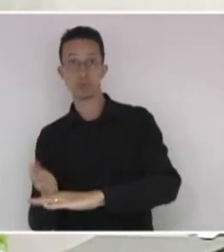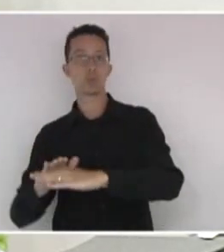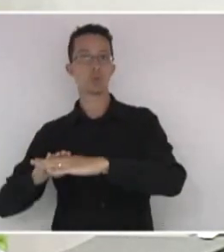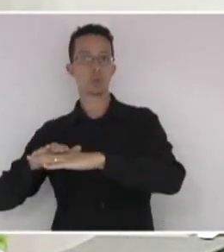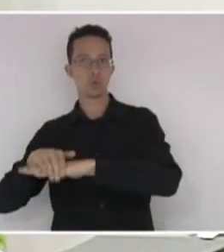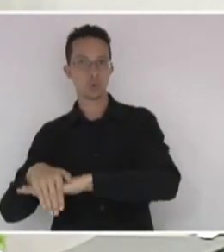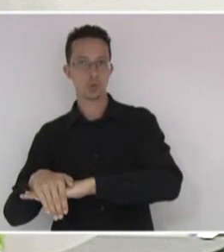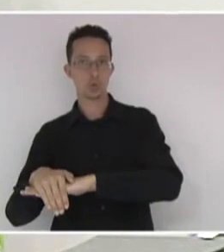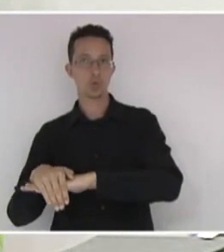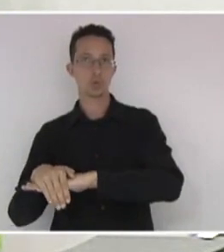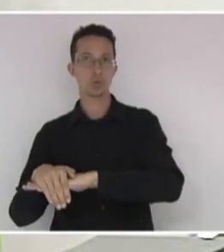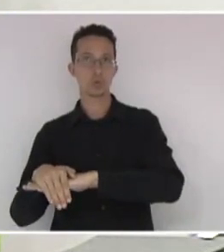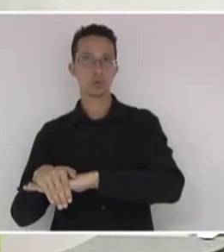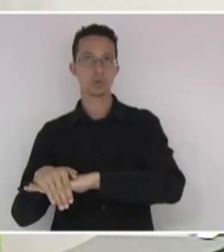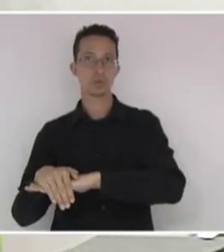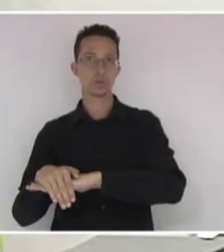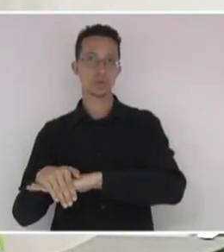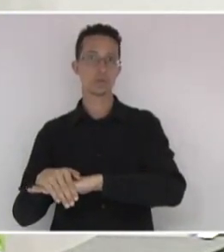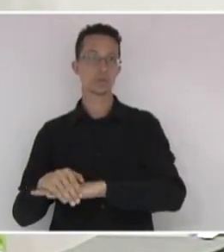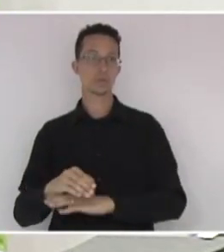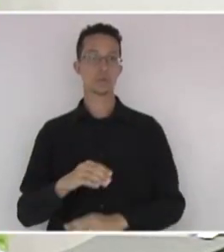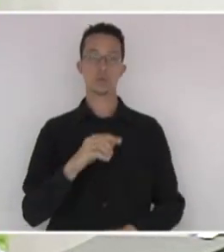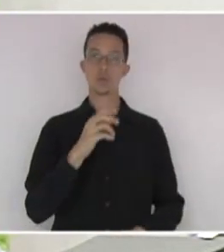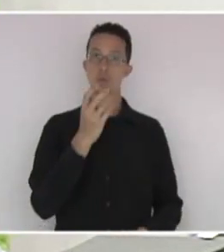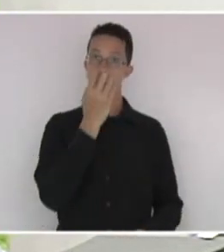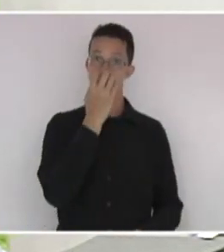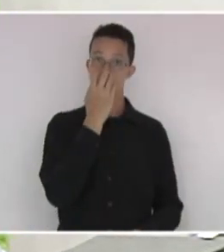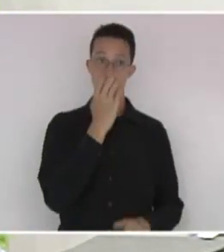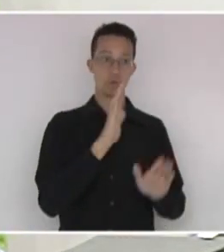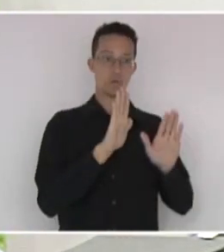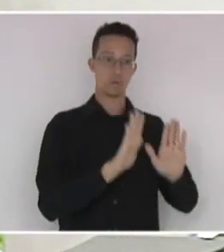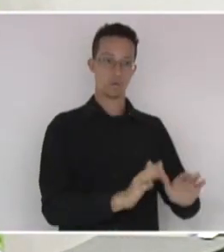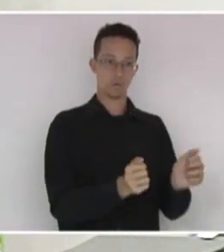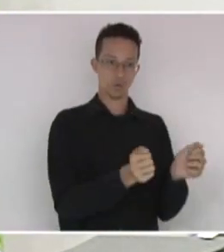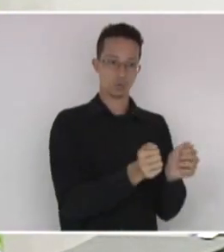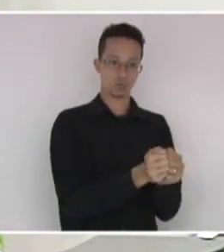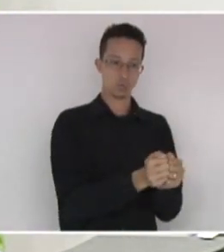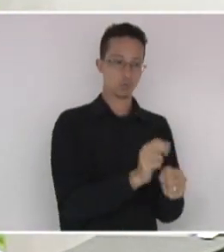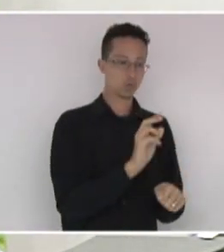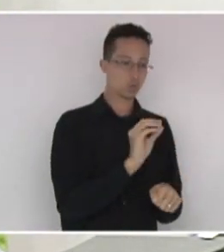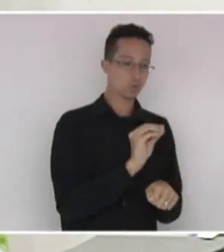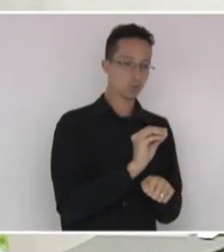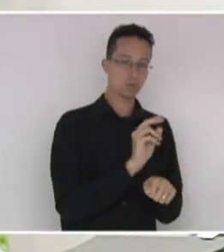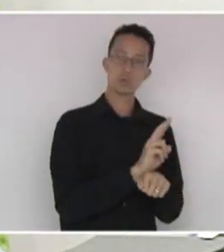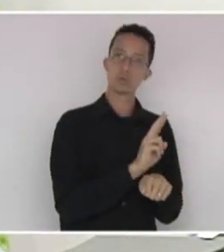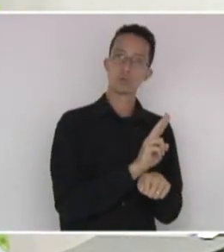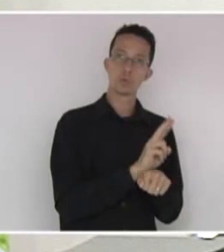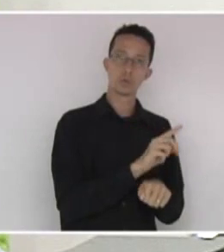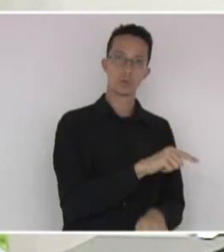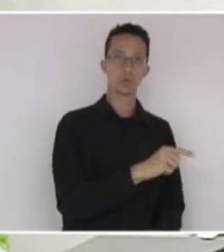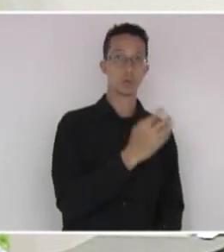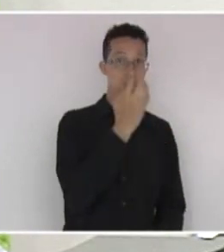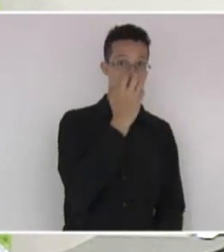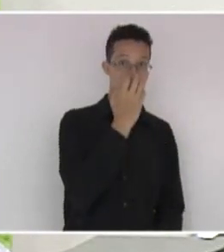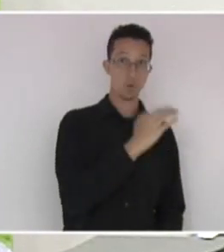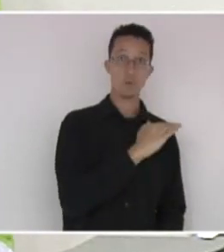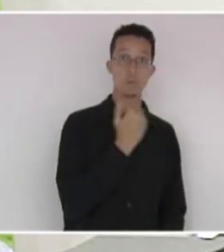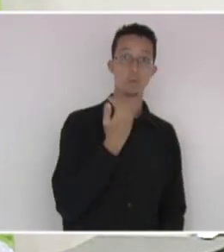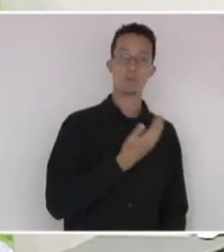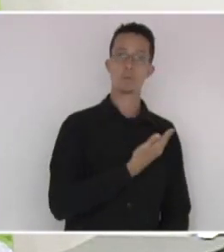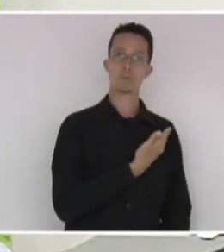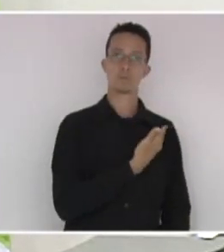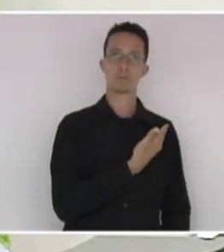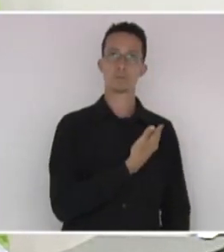lá, olhou, e depois a cena é tão chocante, que o cão vivo começa a